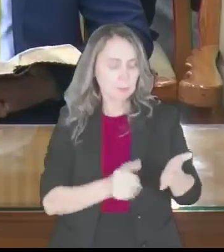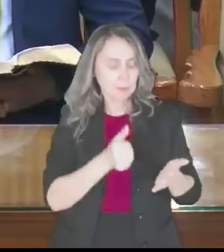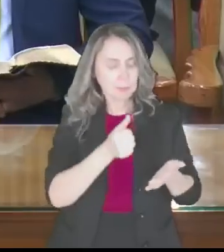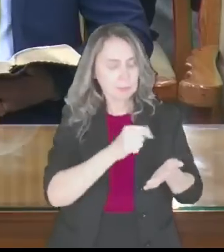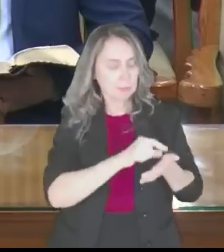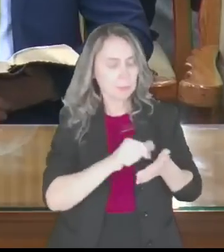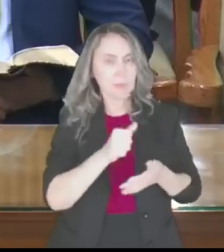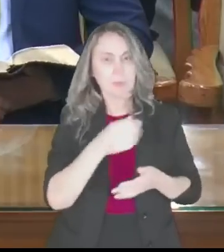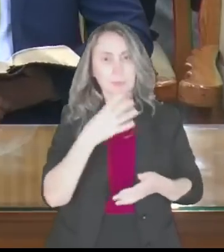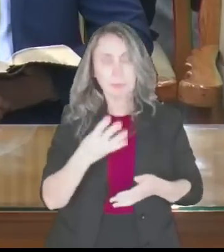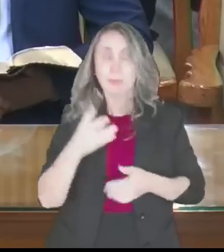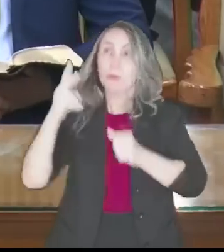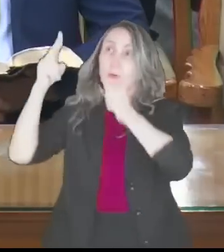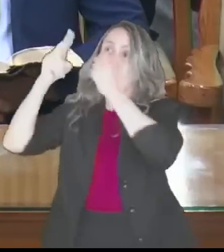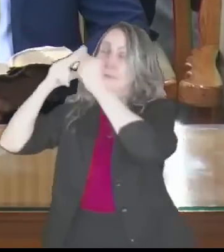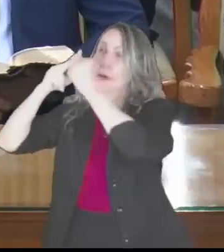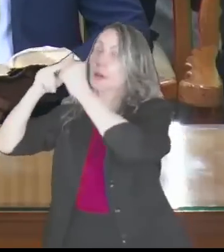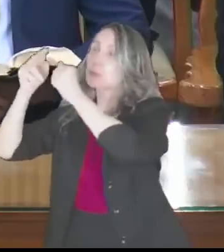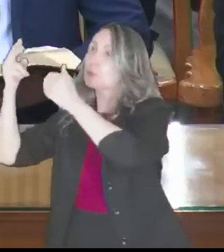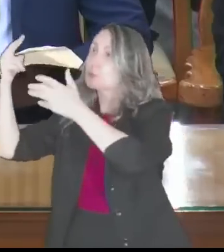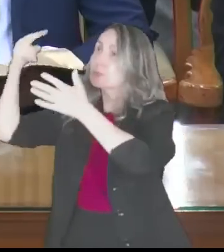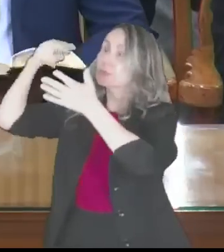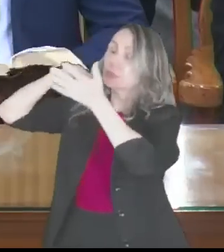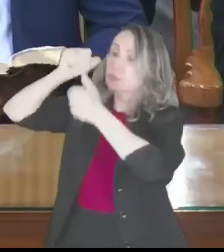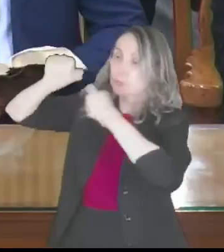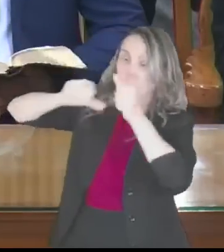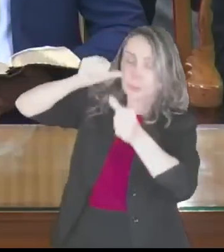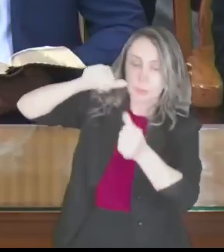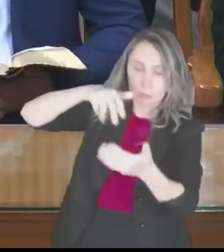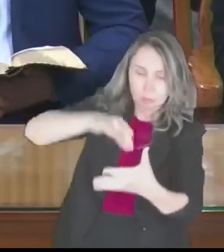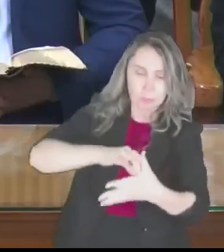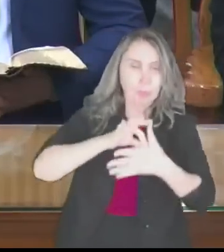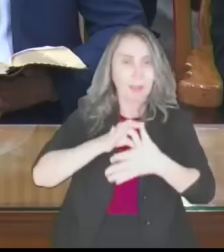fez carne. Então ele era Deus e ao mesmo tempo se fez carne.